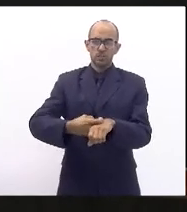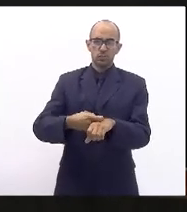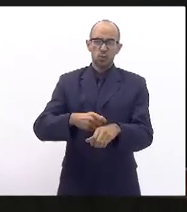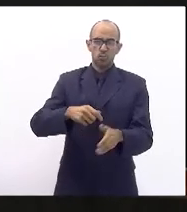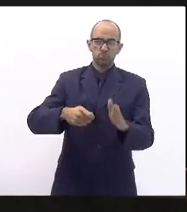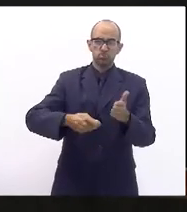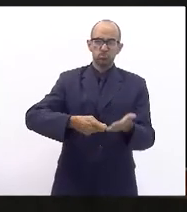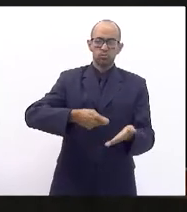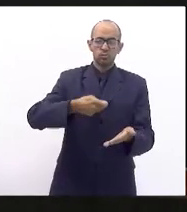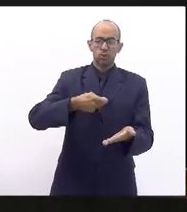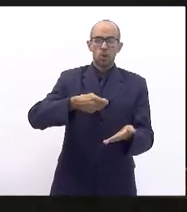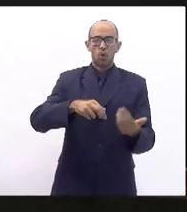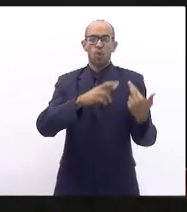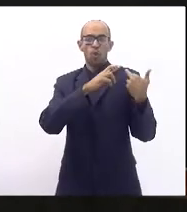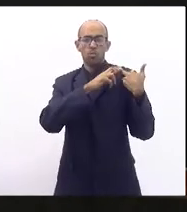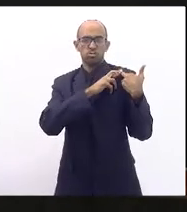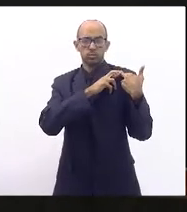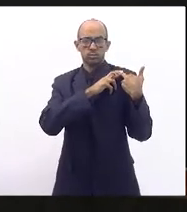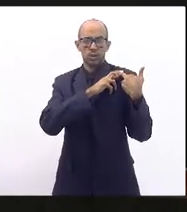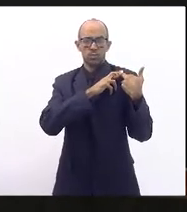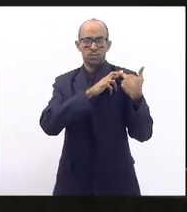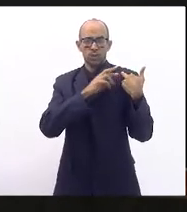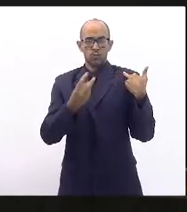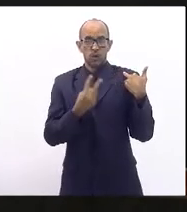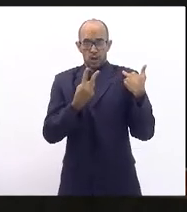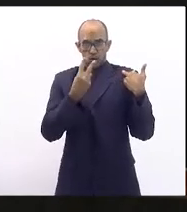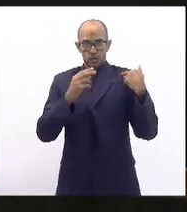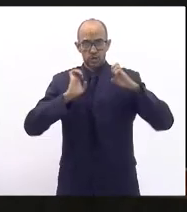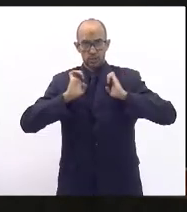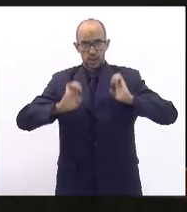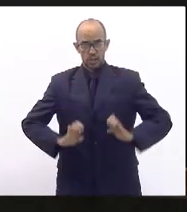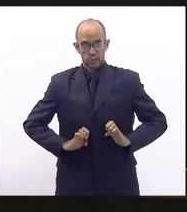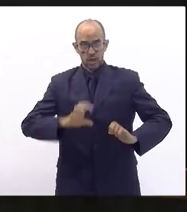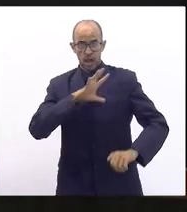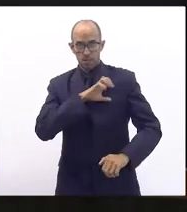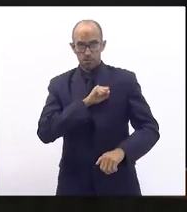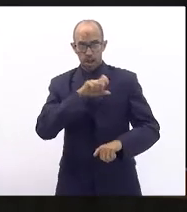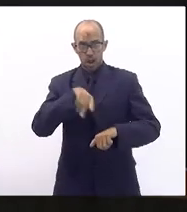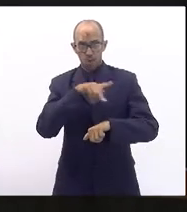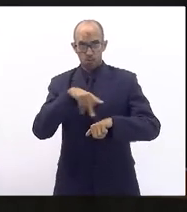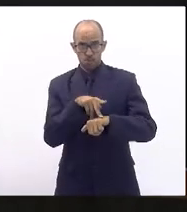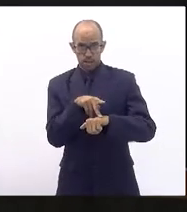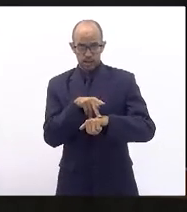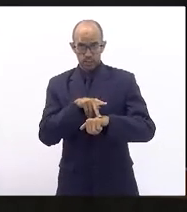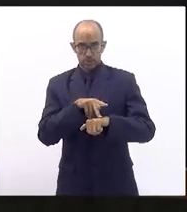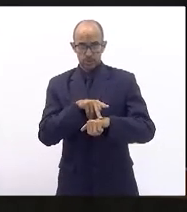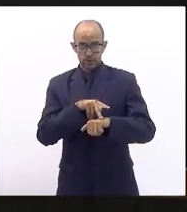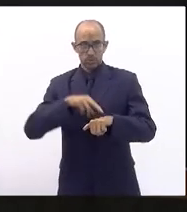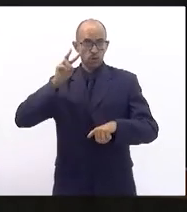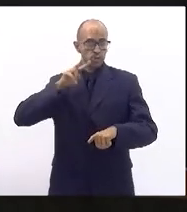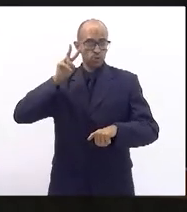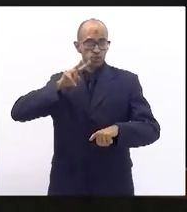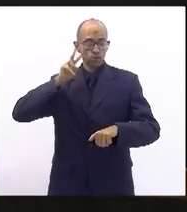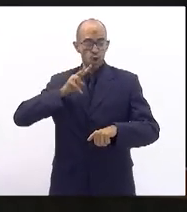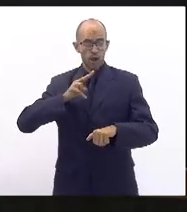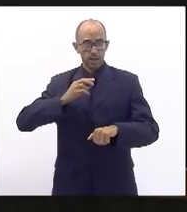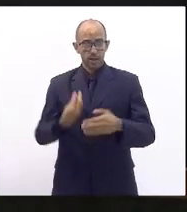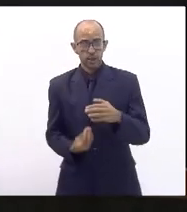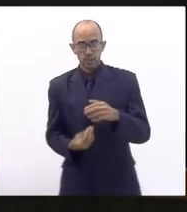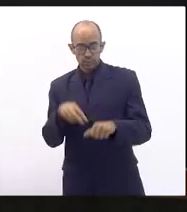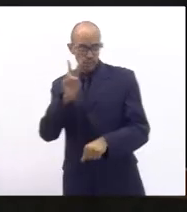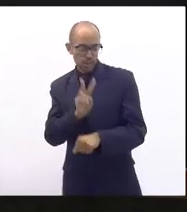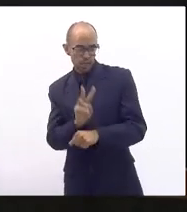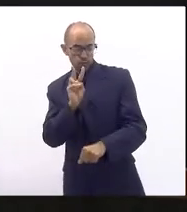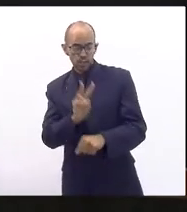e ética amar a pátria cuja história símbolos e tradições sublimando a determinação de